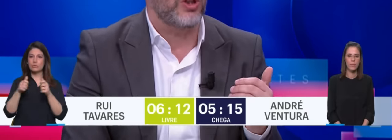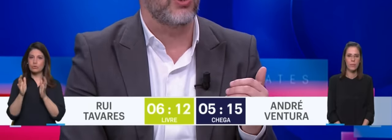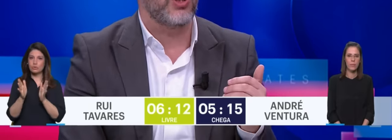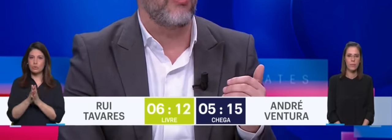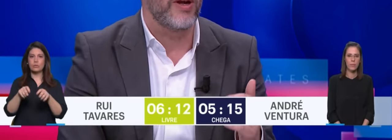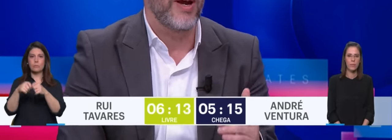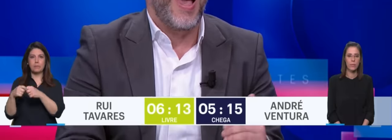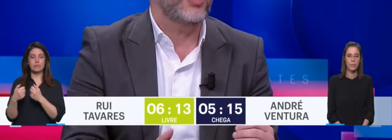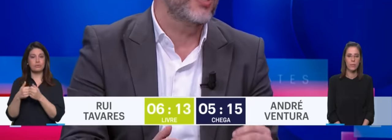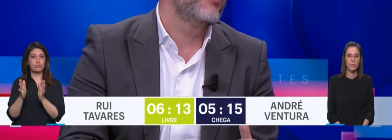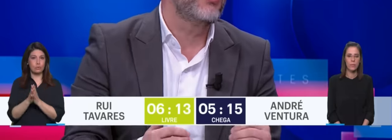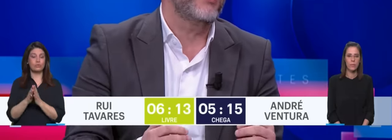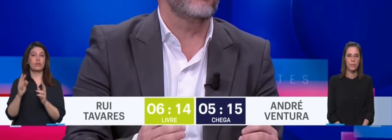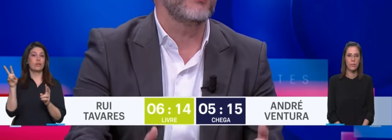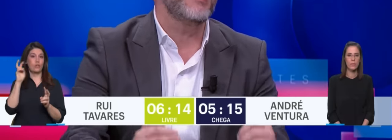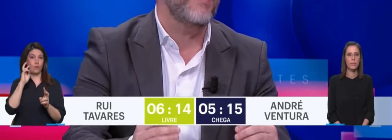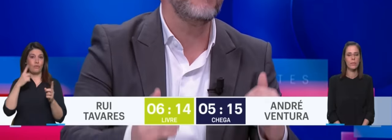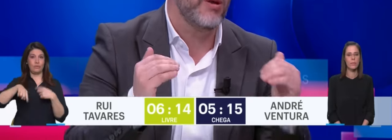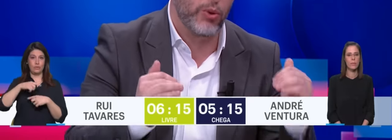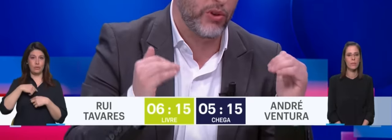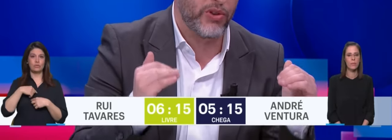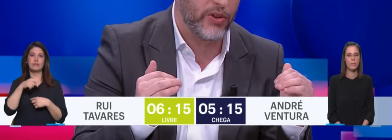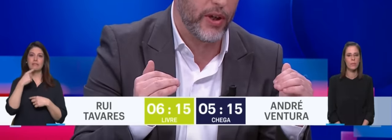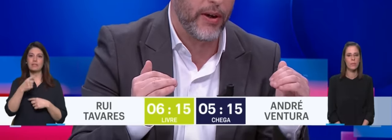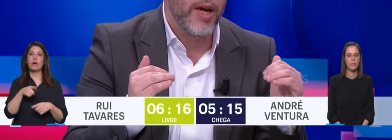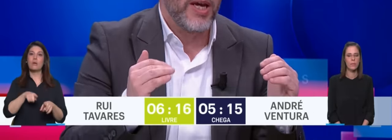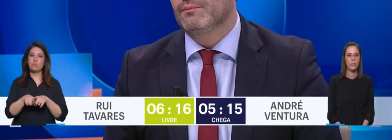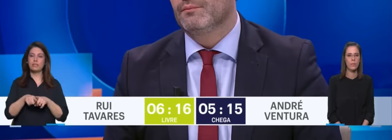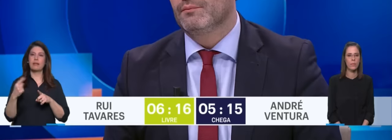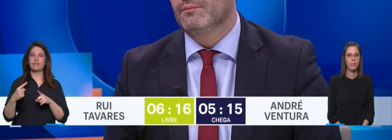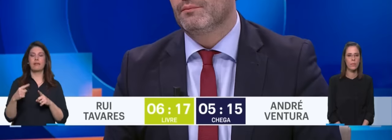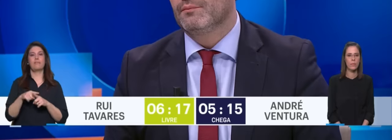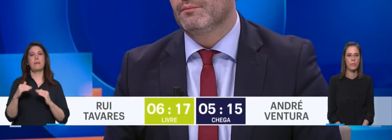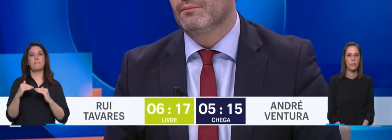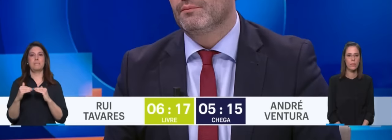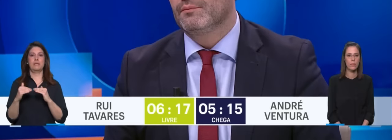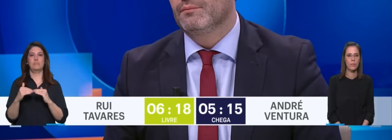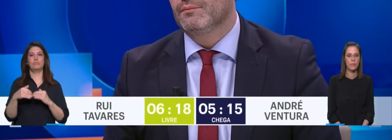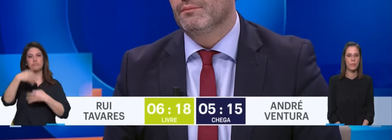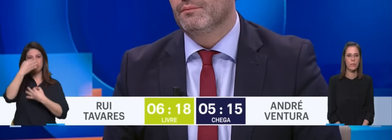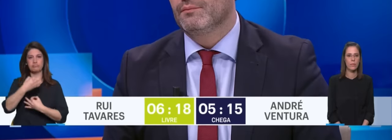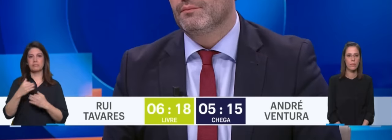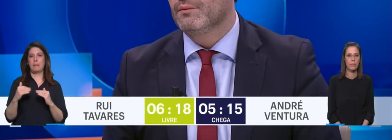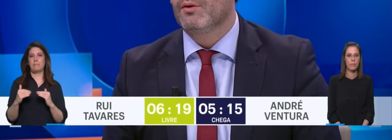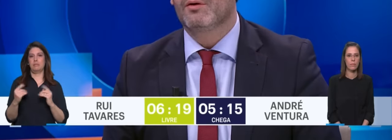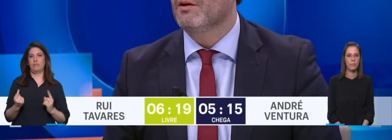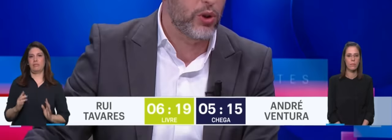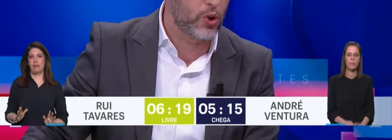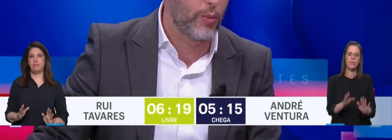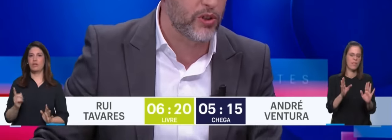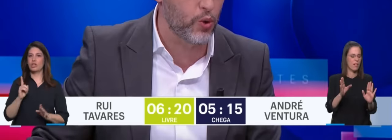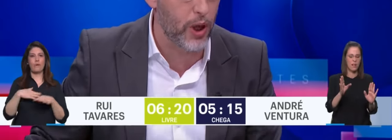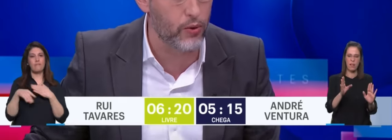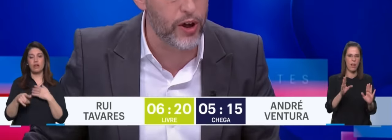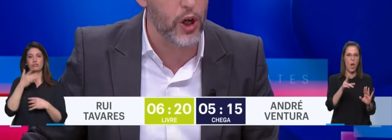toda a gente que nos está a ouvir acha que a política deve ter um Limiar mínimo de decência e que esse limar mínimo de decência certamente não inclui fazer coisas